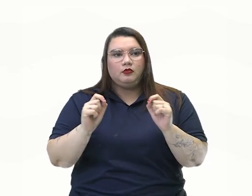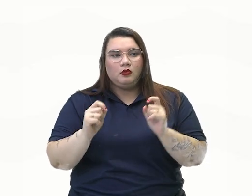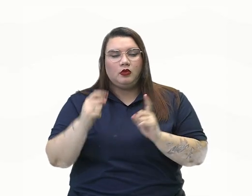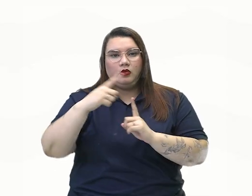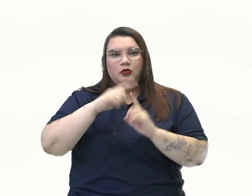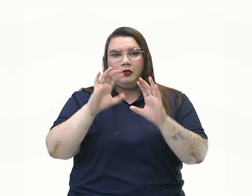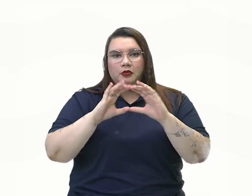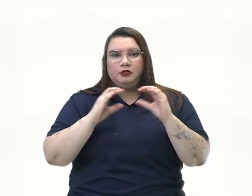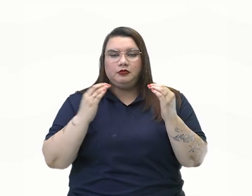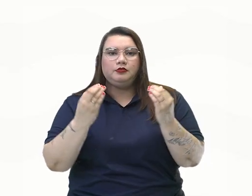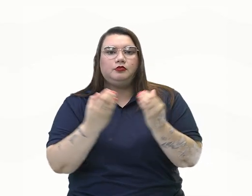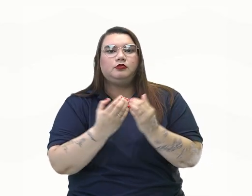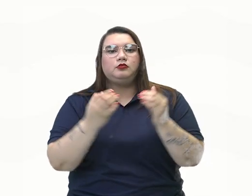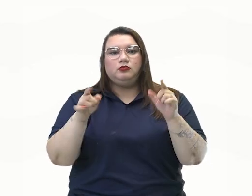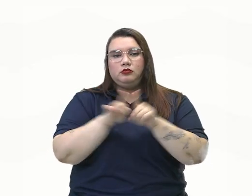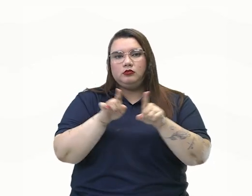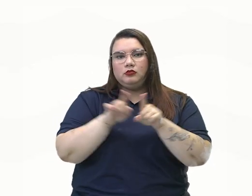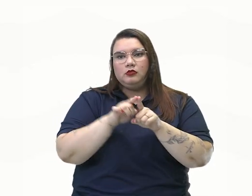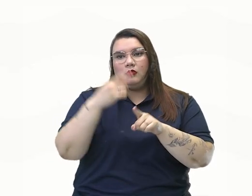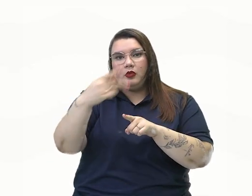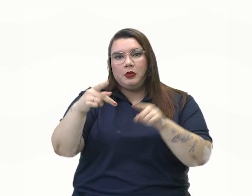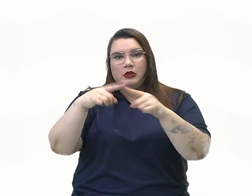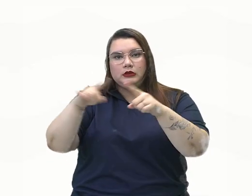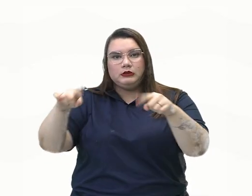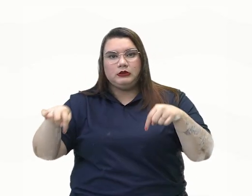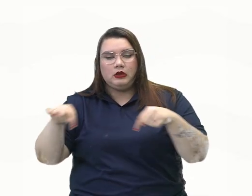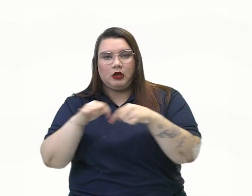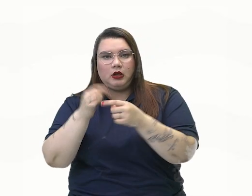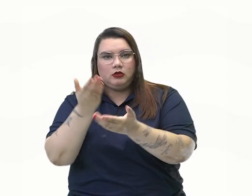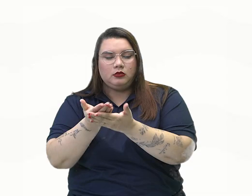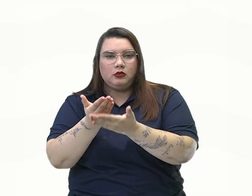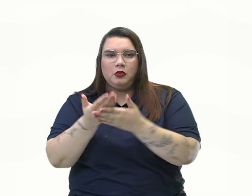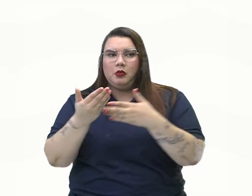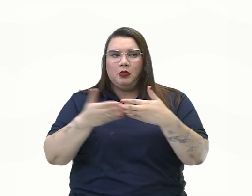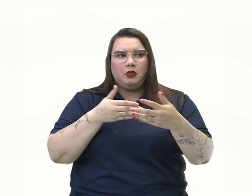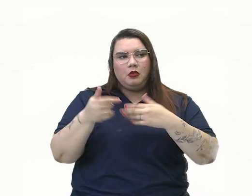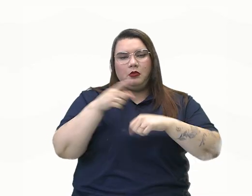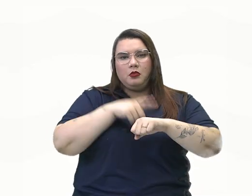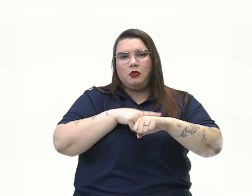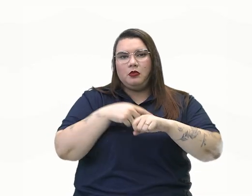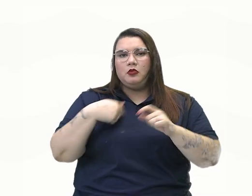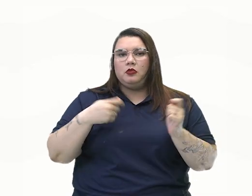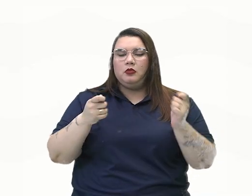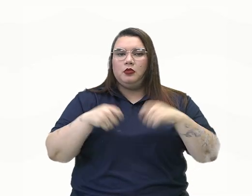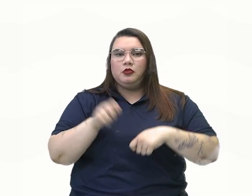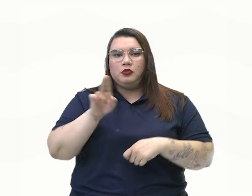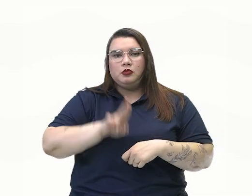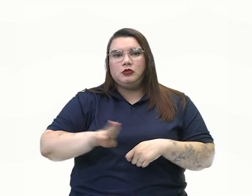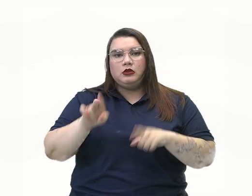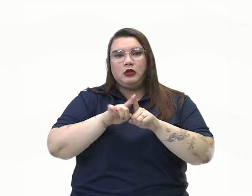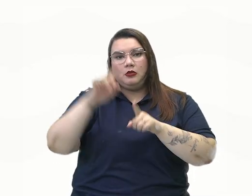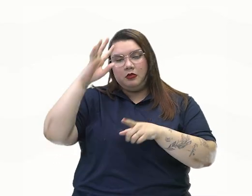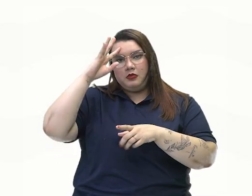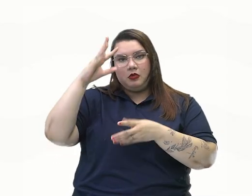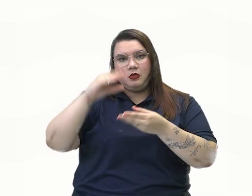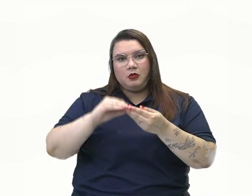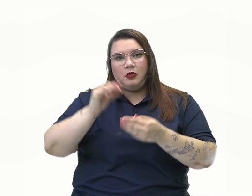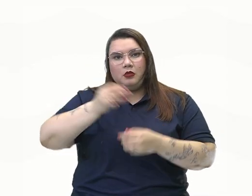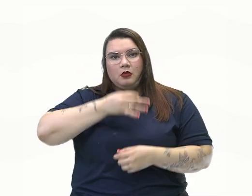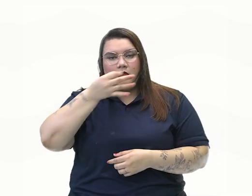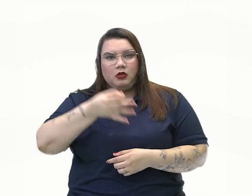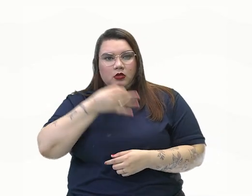forma na sua comunidade, lá na tua sala, em qualquer momento eu posso usar e entender de